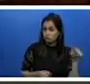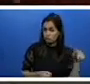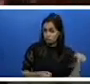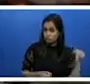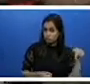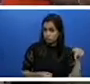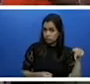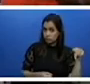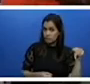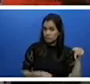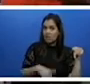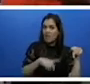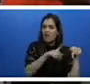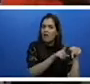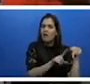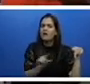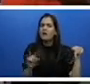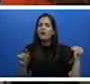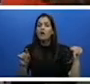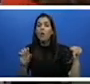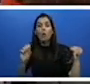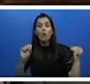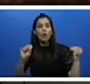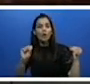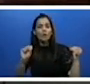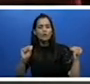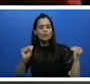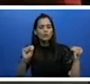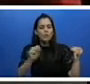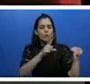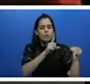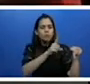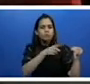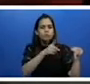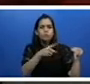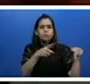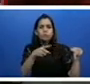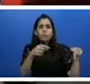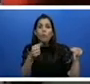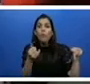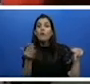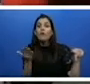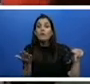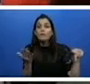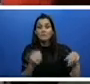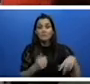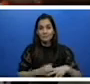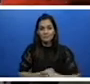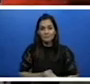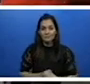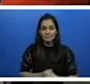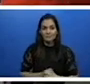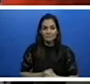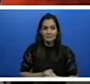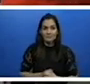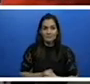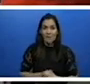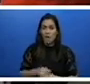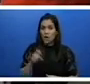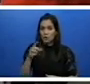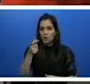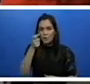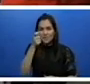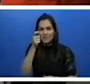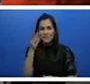do 7 e o final 8. O que tem entre 7 e 8? Só observar